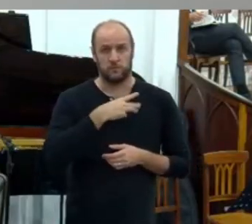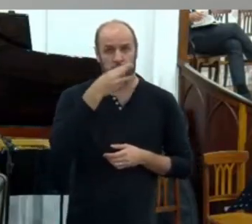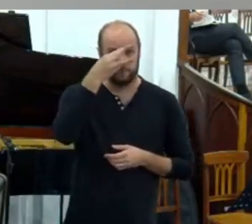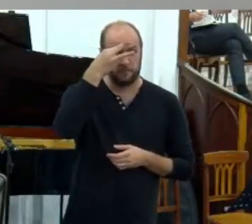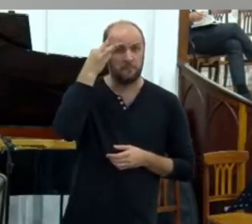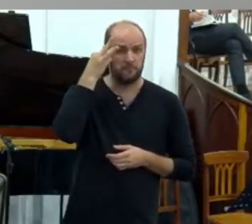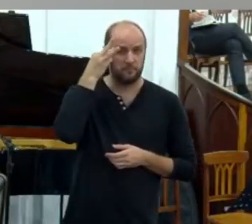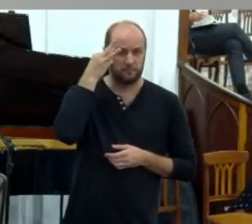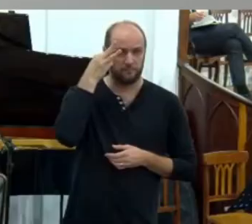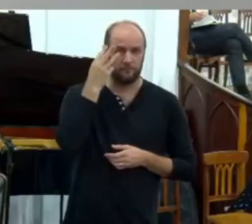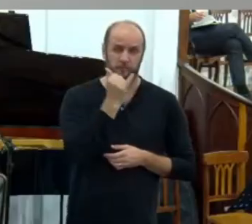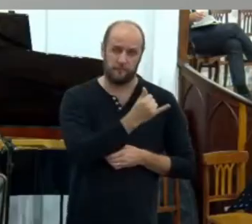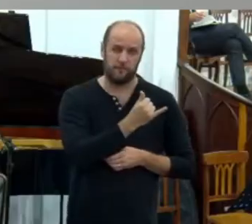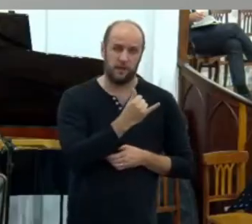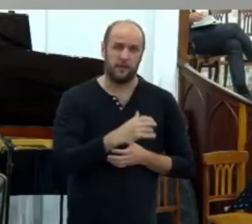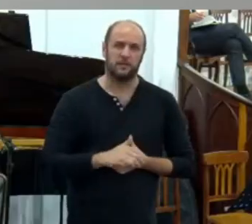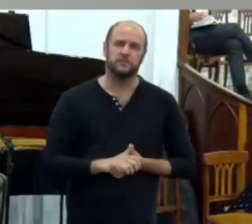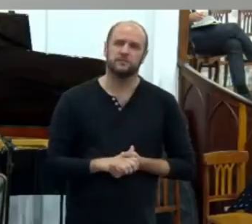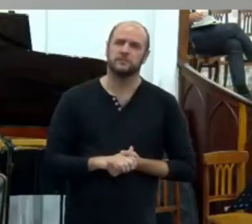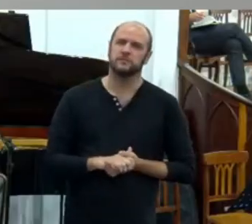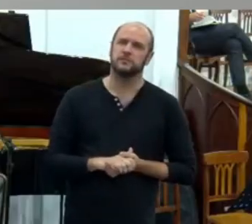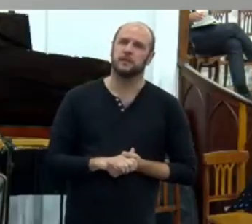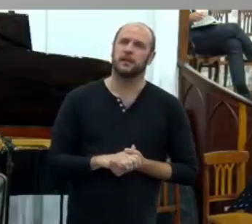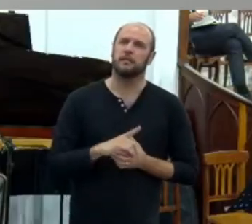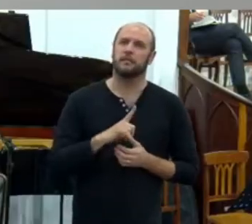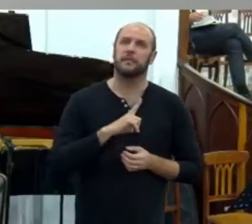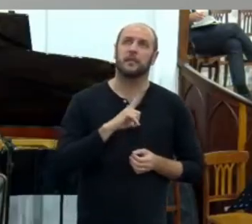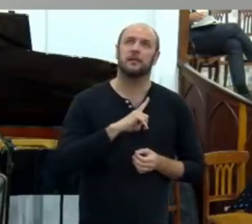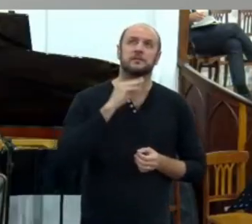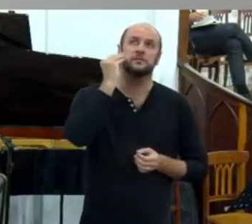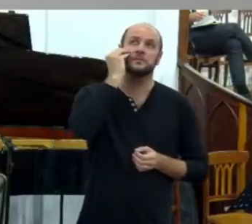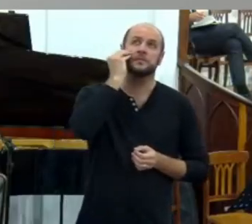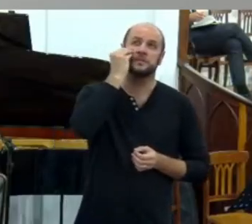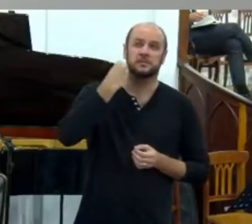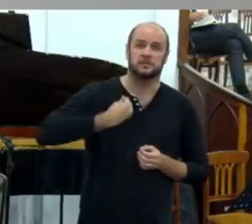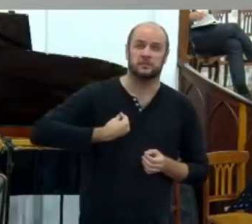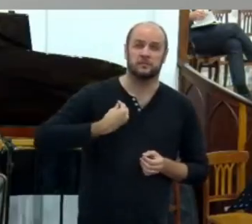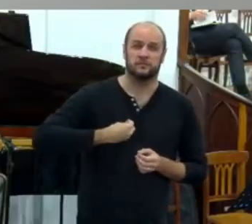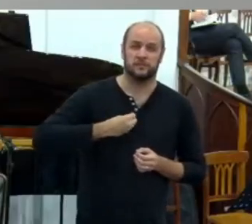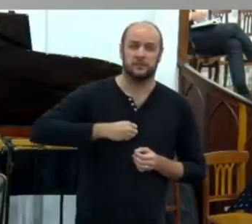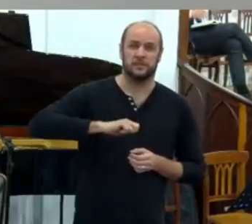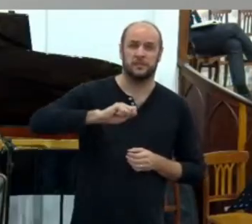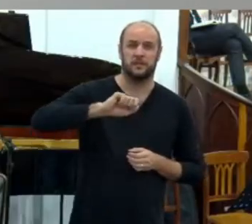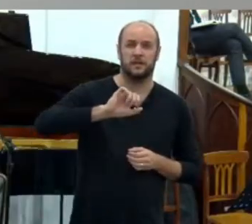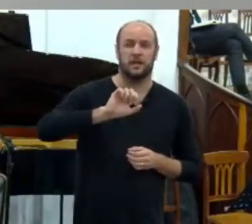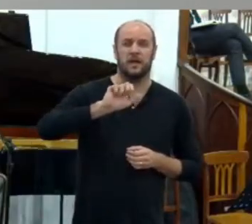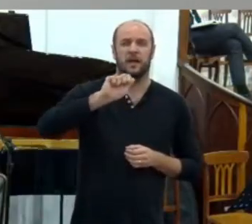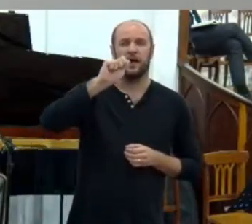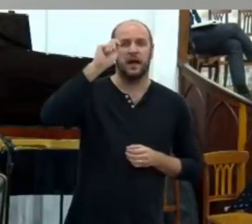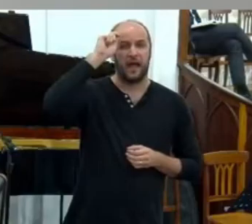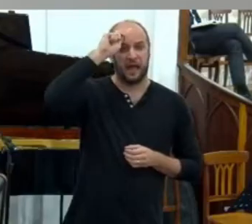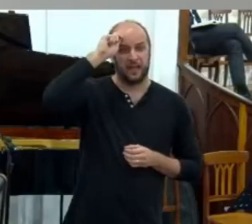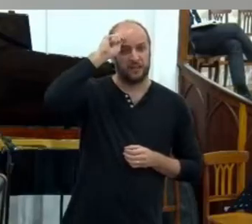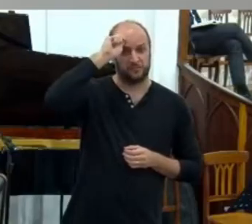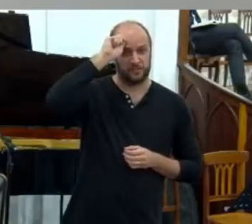Meister, quando ele teve a experiência de viver na África do Sul por alguns